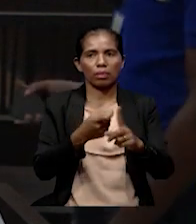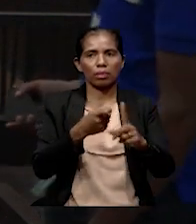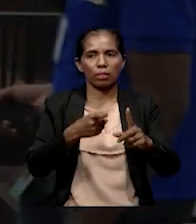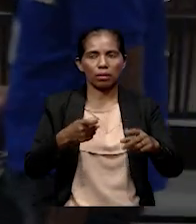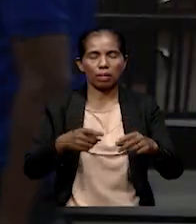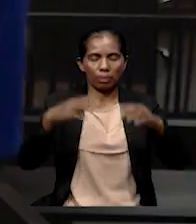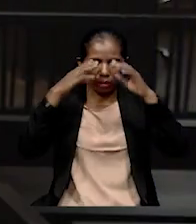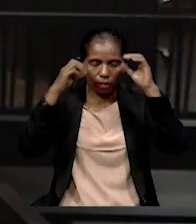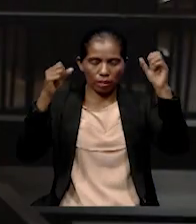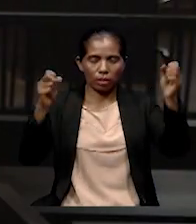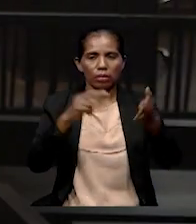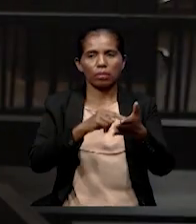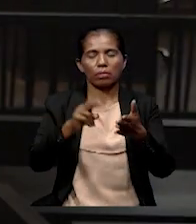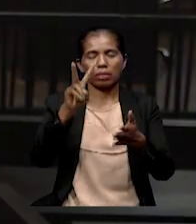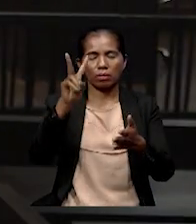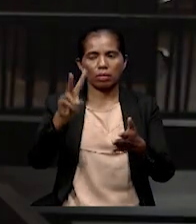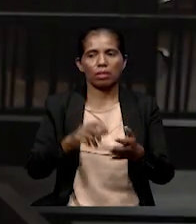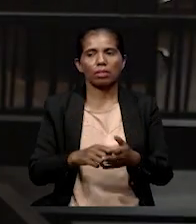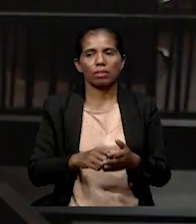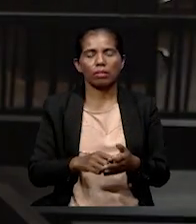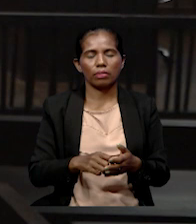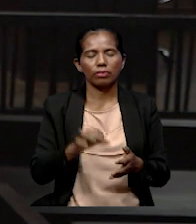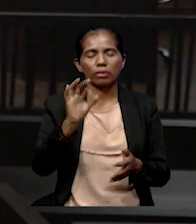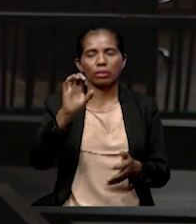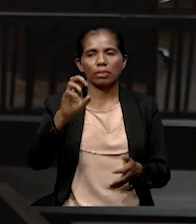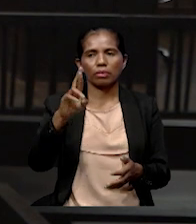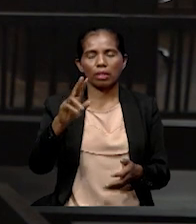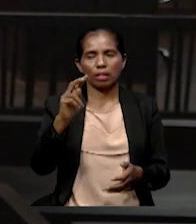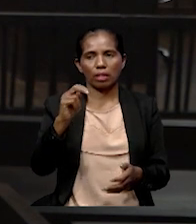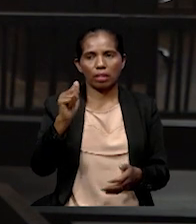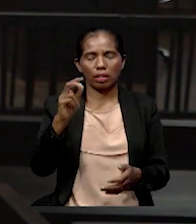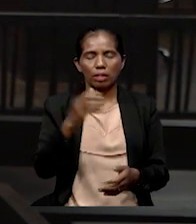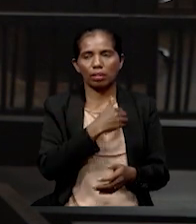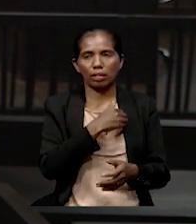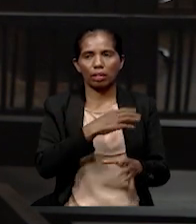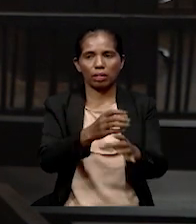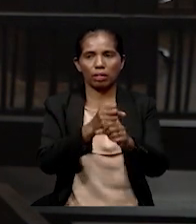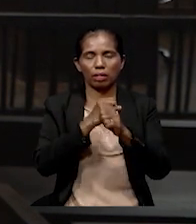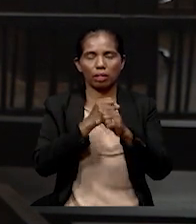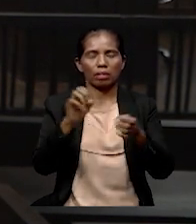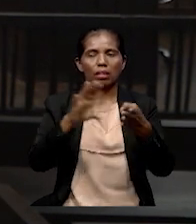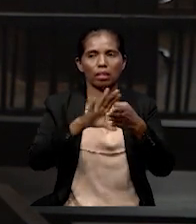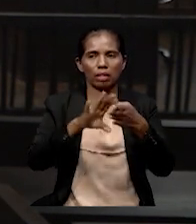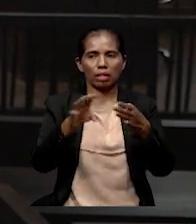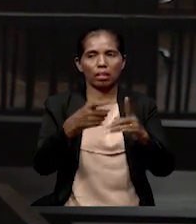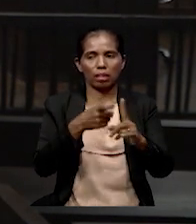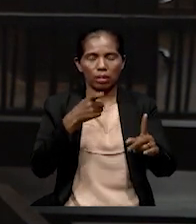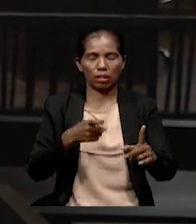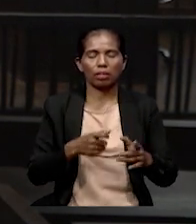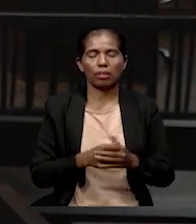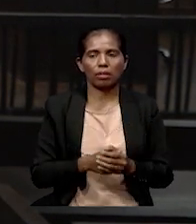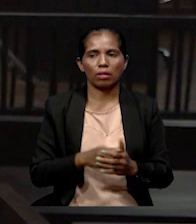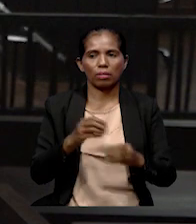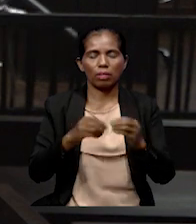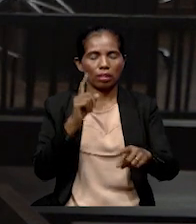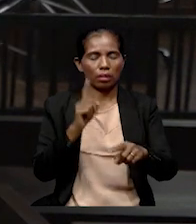presidente da República, o número sorteio Rua, Fernando Guzmão Hateten, mas que se dá o cimo carta a Conferência Episcopal Timorense, conabá,